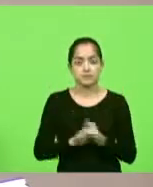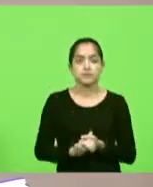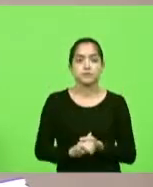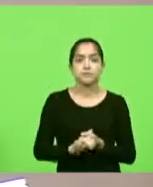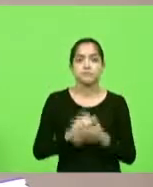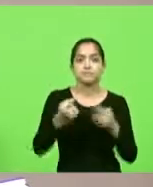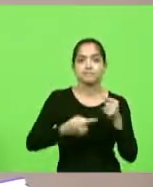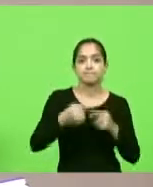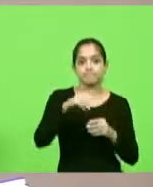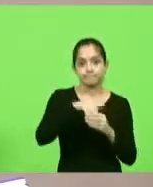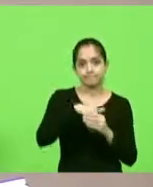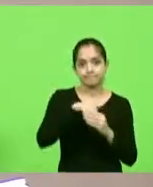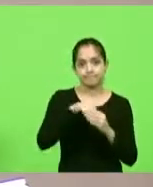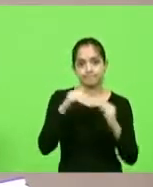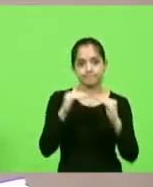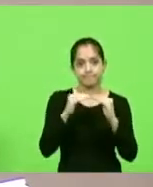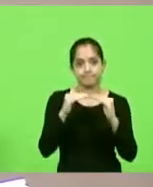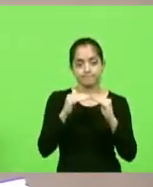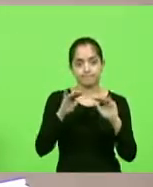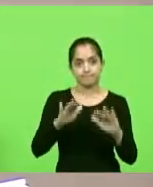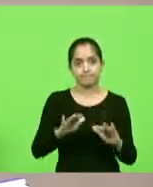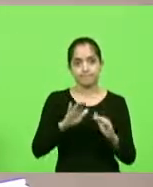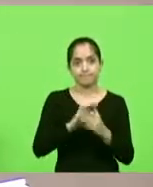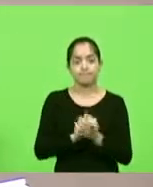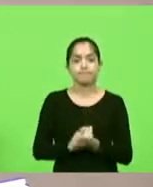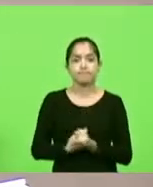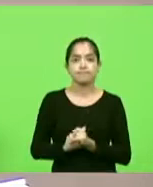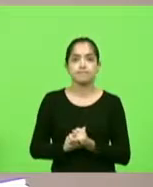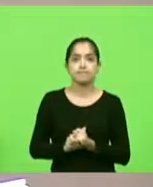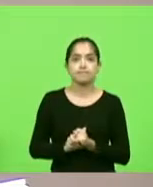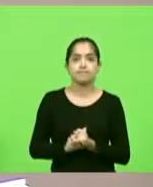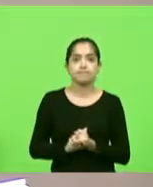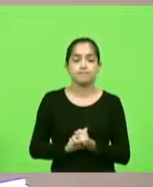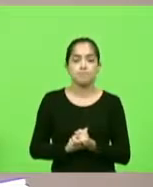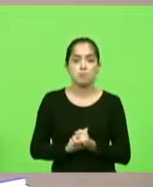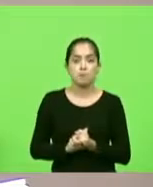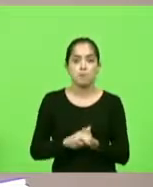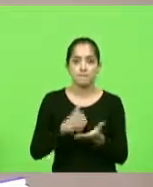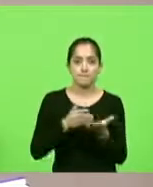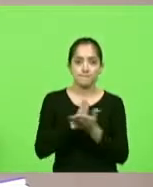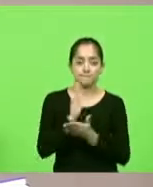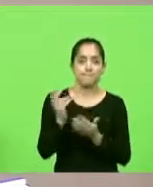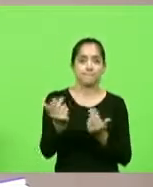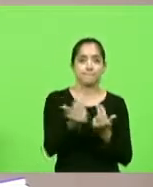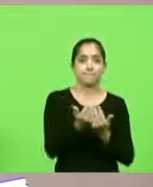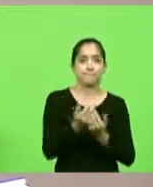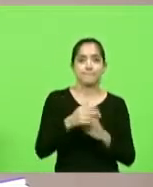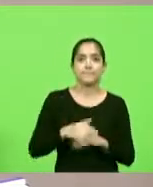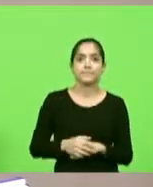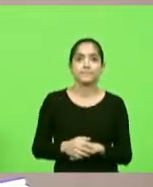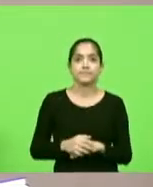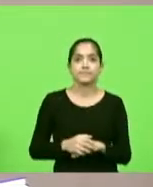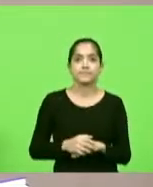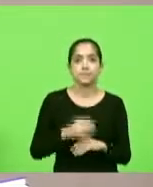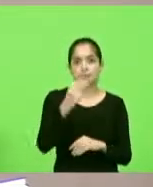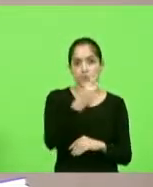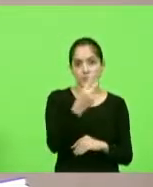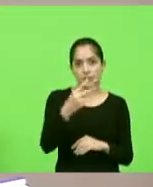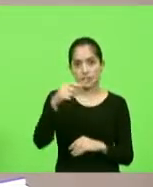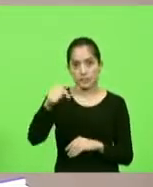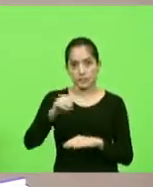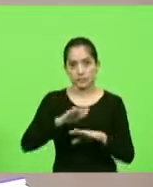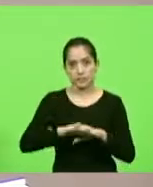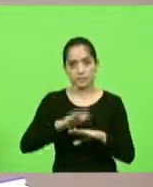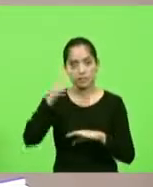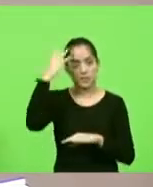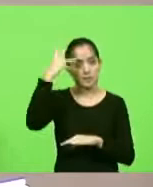Não havendo quem queira discutir, em votação. Deputados que aprovam, permaneçam como se encontra. Aprovado por unanimidade. Moção 227, autor deputada